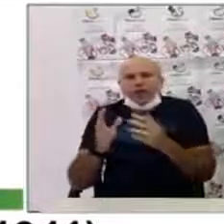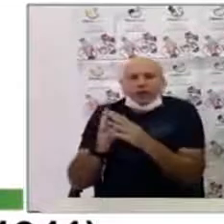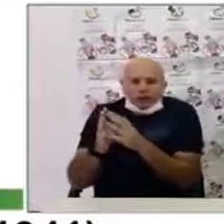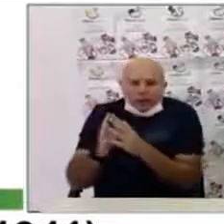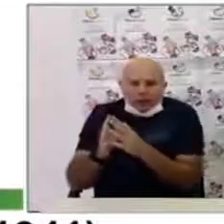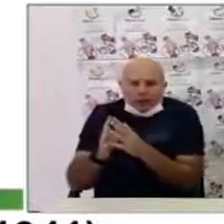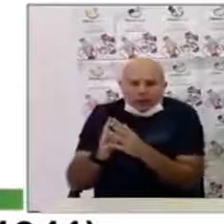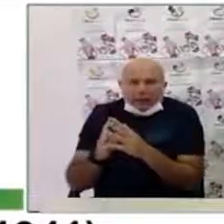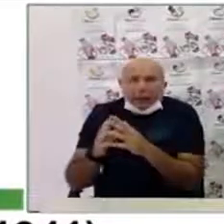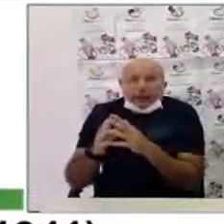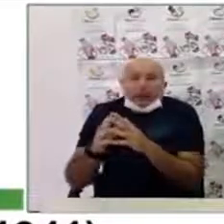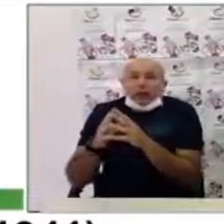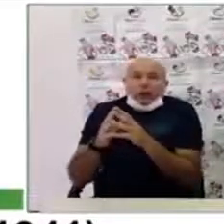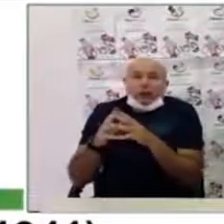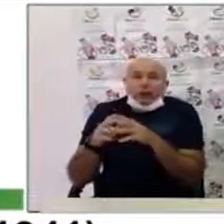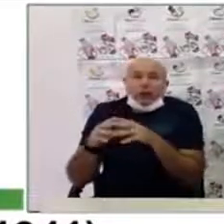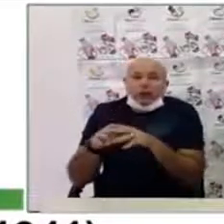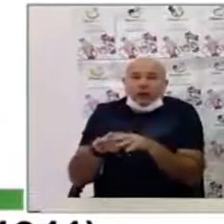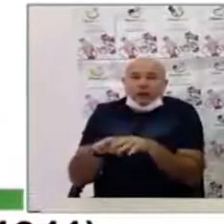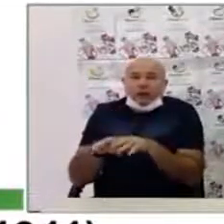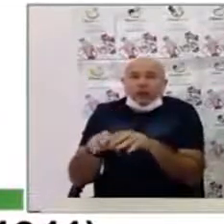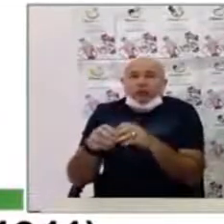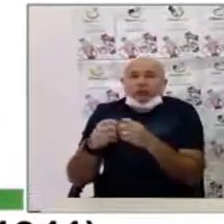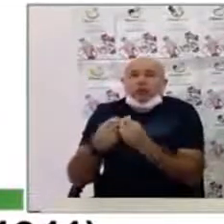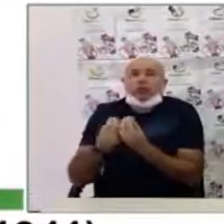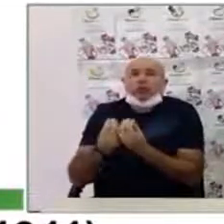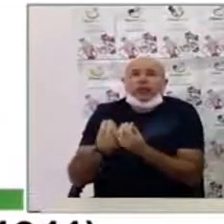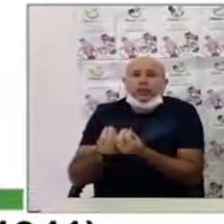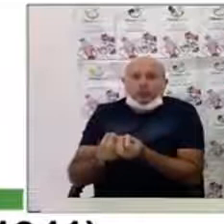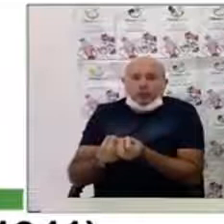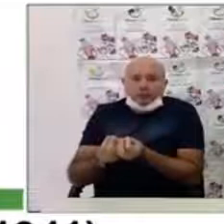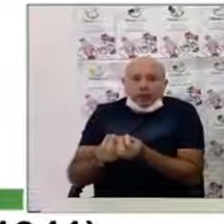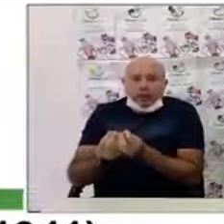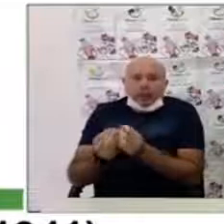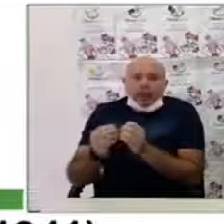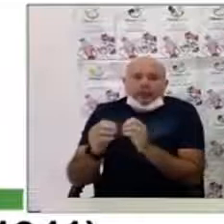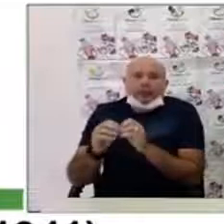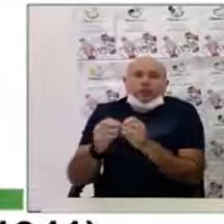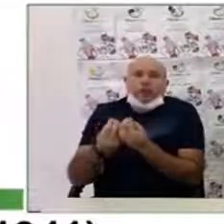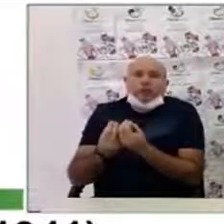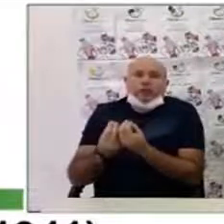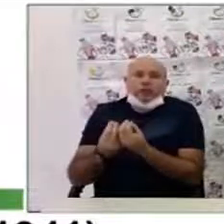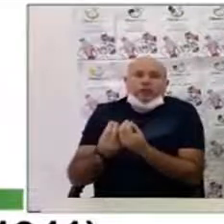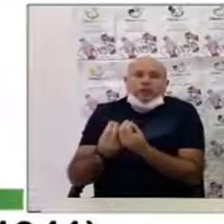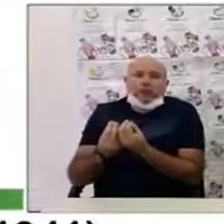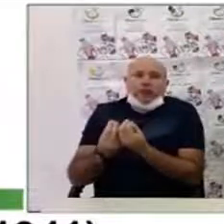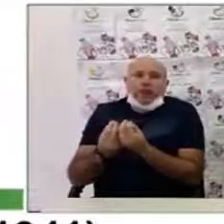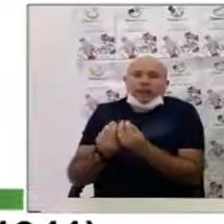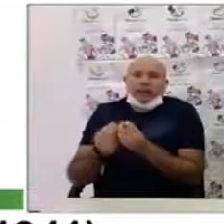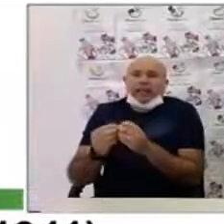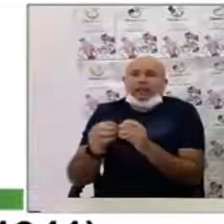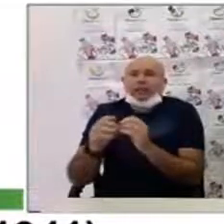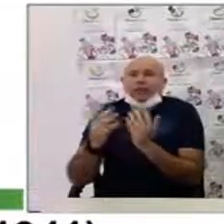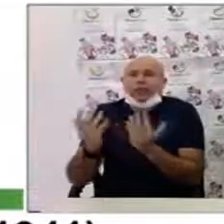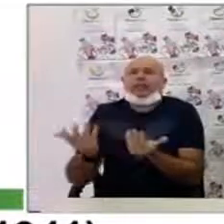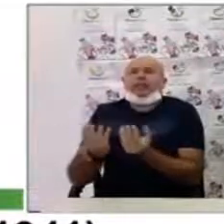pocheteavam, voltavam, né? Então aí Rutherford revolucionou o modelo atômico. A partir de Rutherford, em 1911, o átomo passa